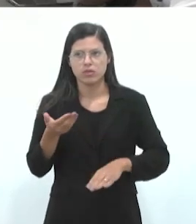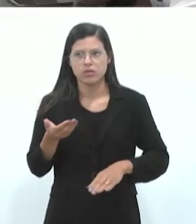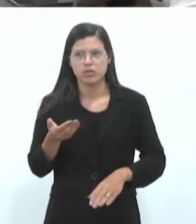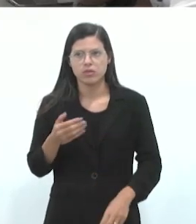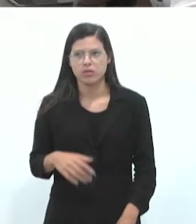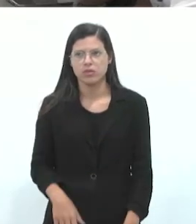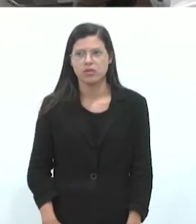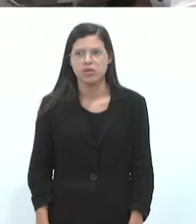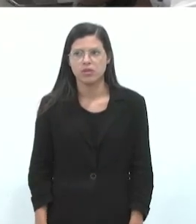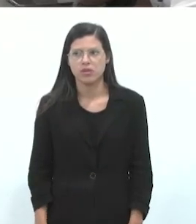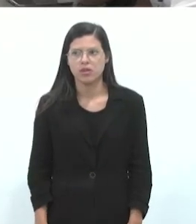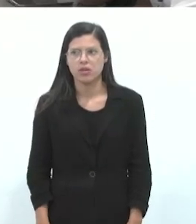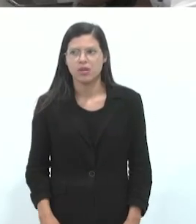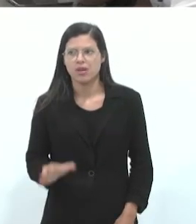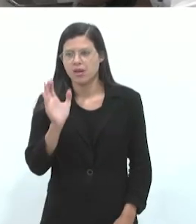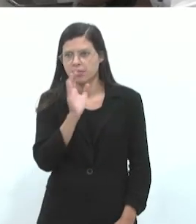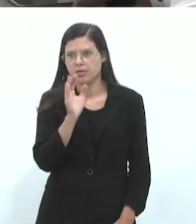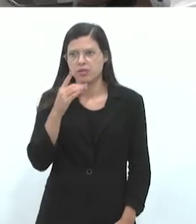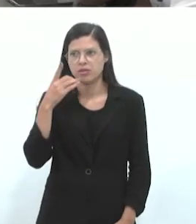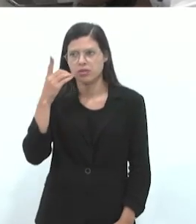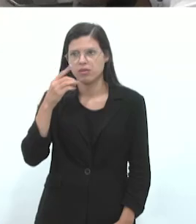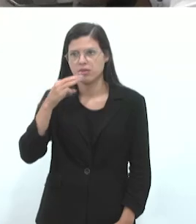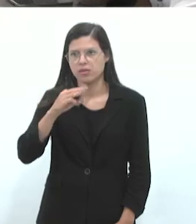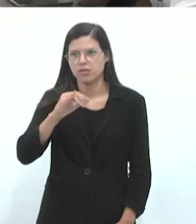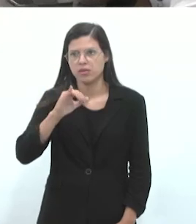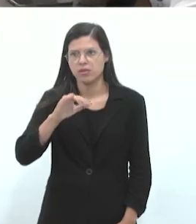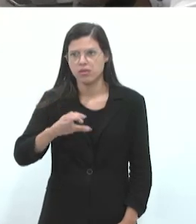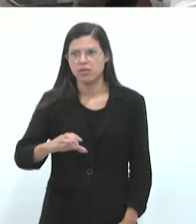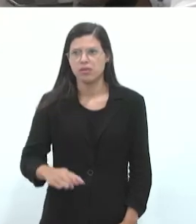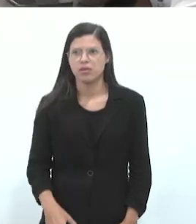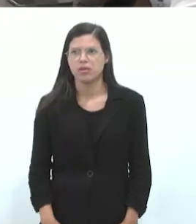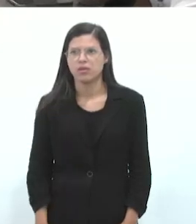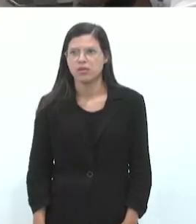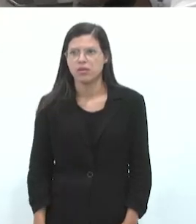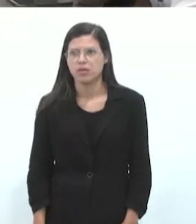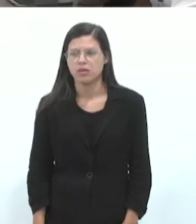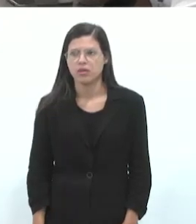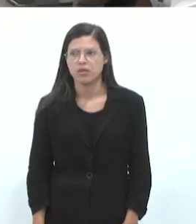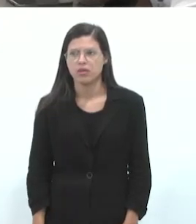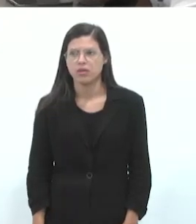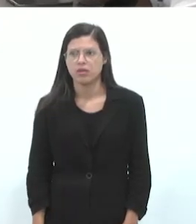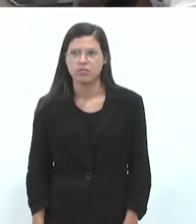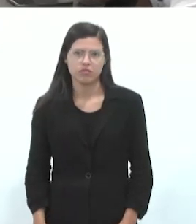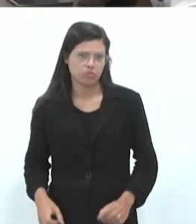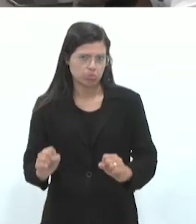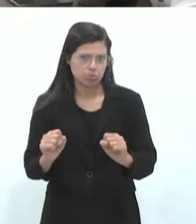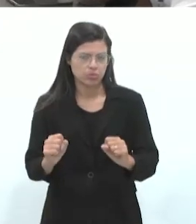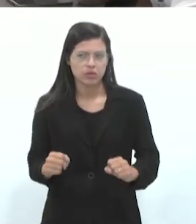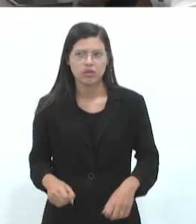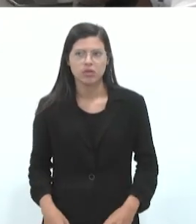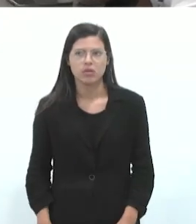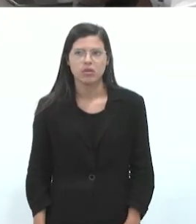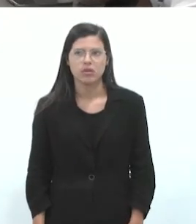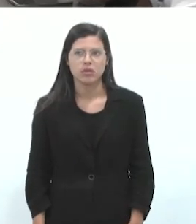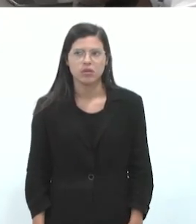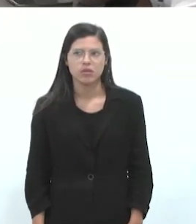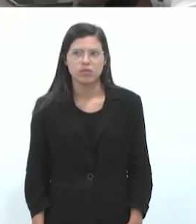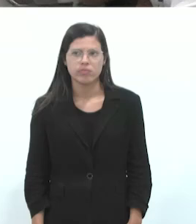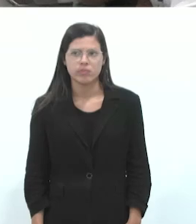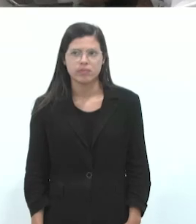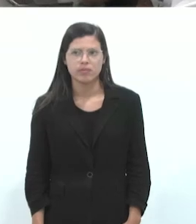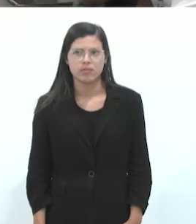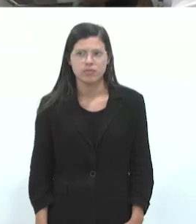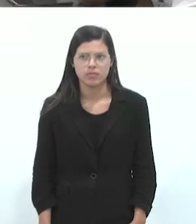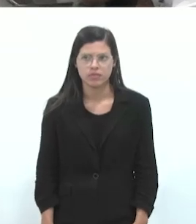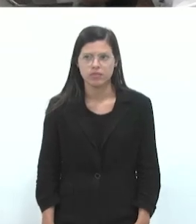né, deputado Mink, já te passo. Posso só explicar? Pode, lógico, mas melhor, o com parecer certeza. foi acolhendo o voto de Vossa Excelência. Ah, então